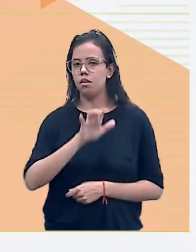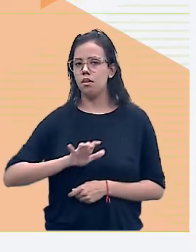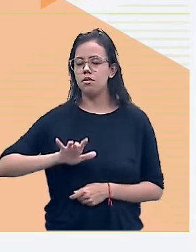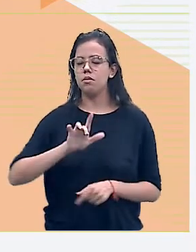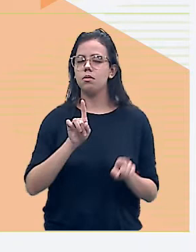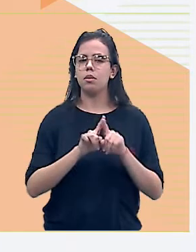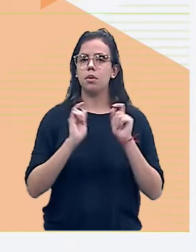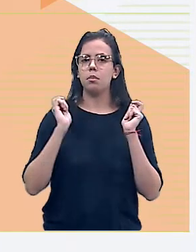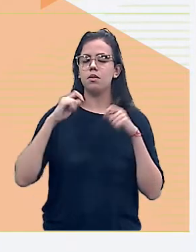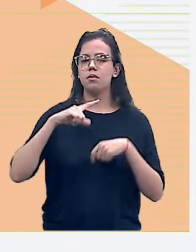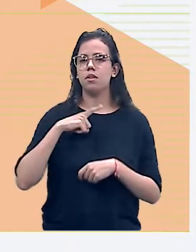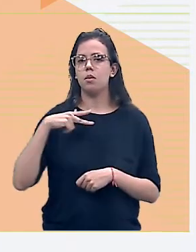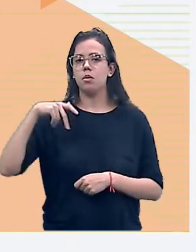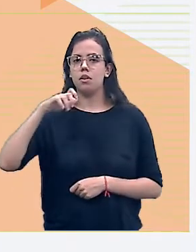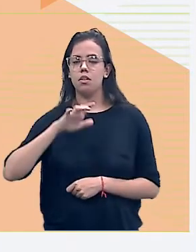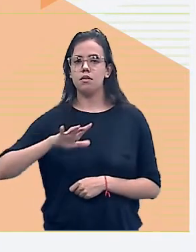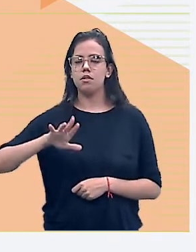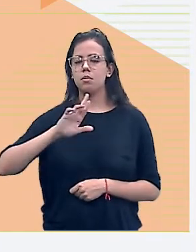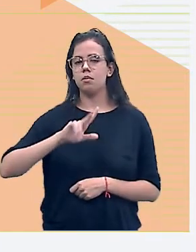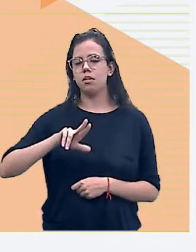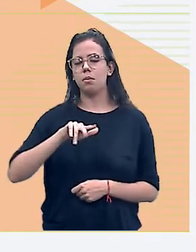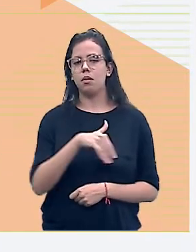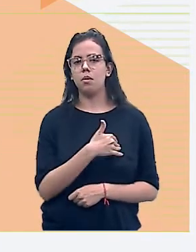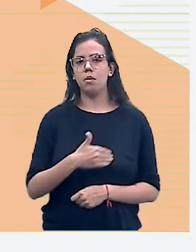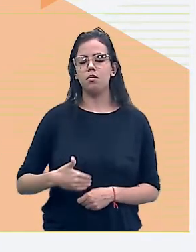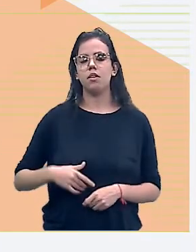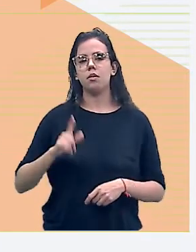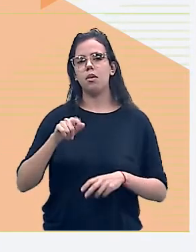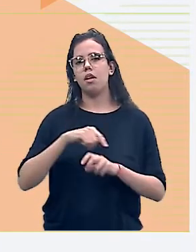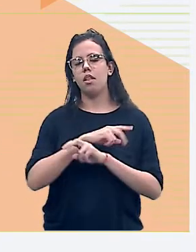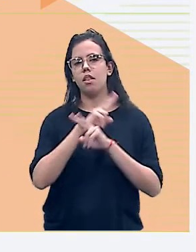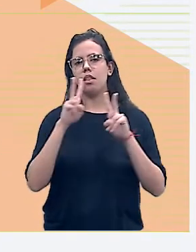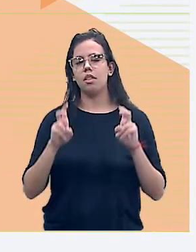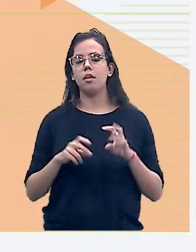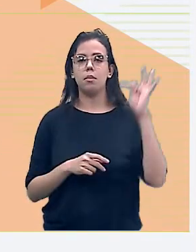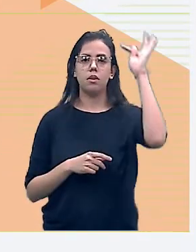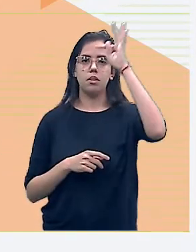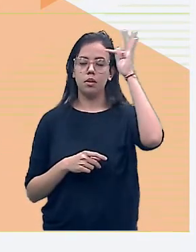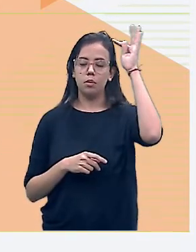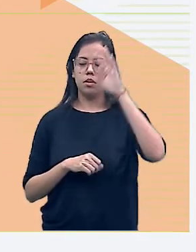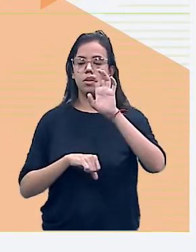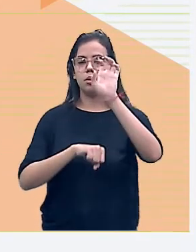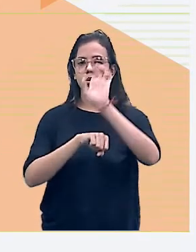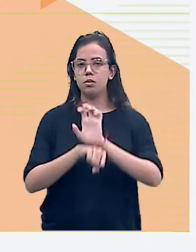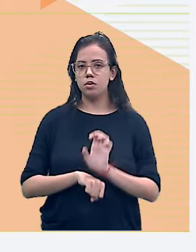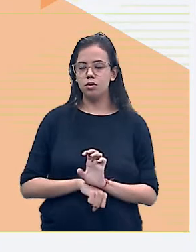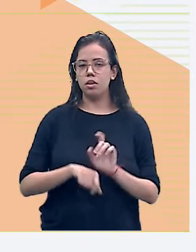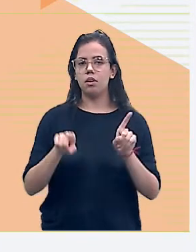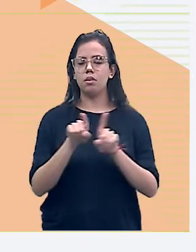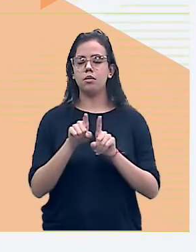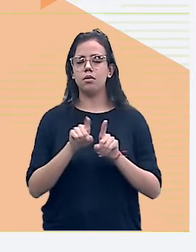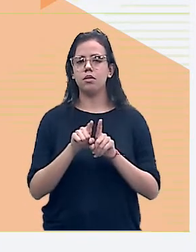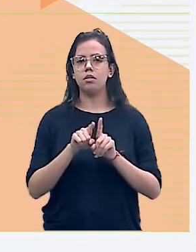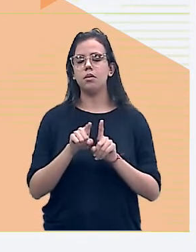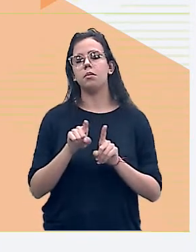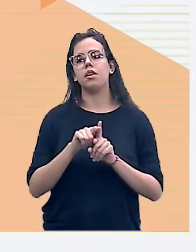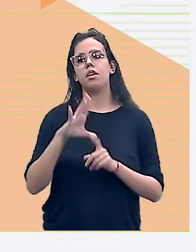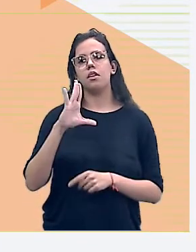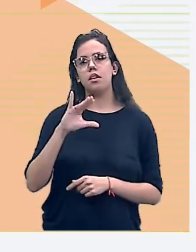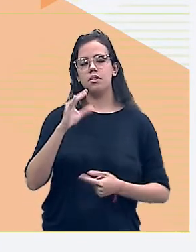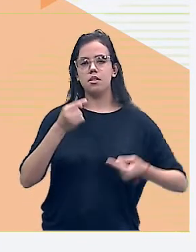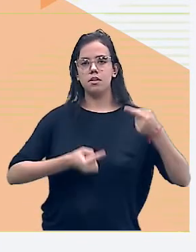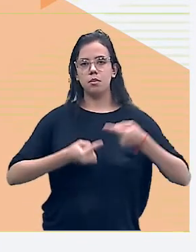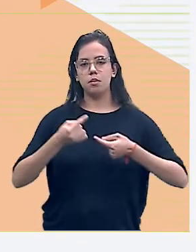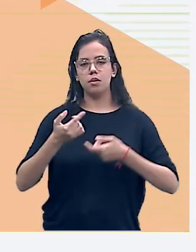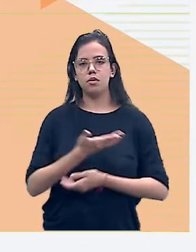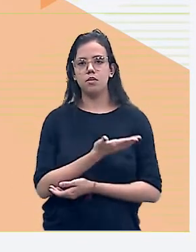você também pode ter uma nação que não é estado se assunto de teoria do de teoria do estado e teoria da Ciência Política que